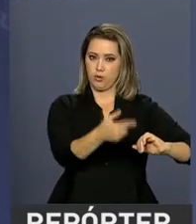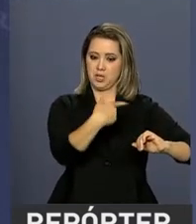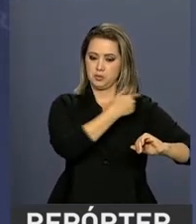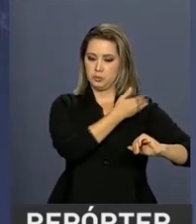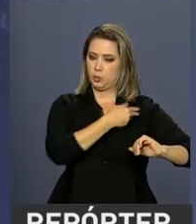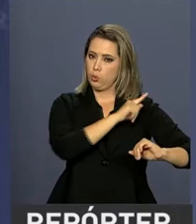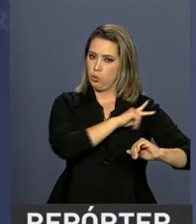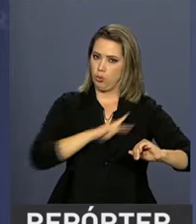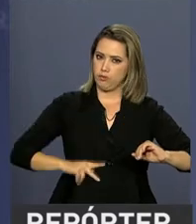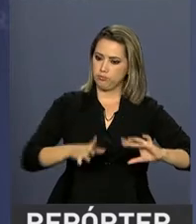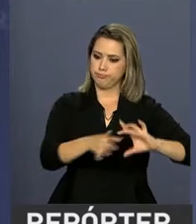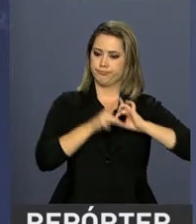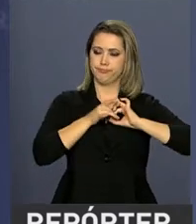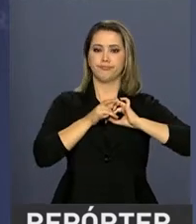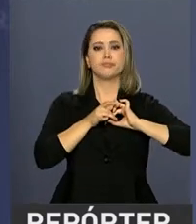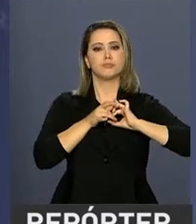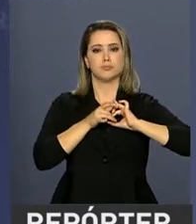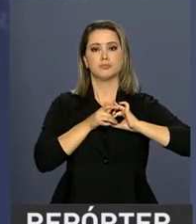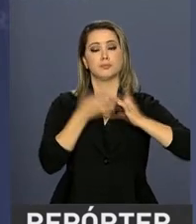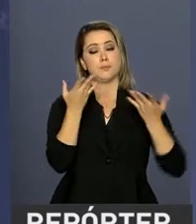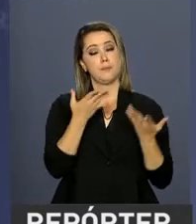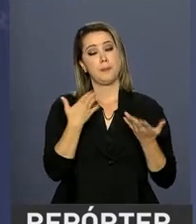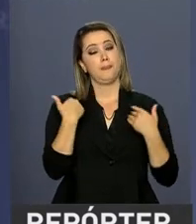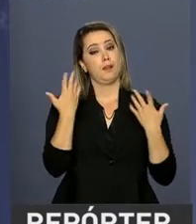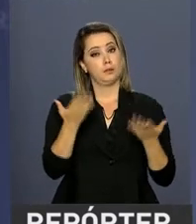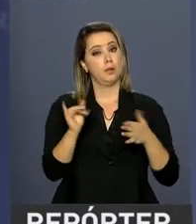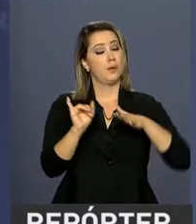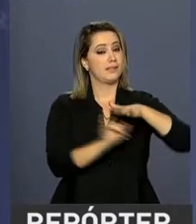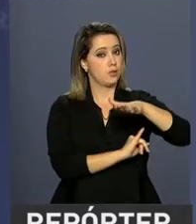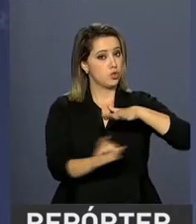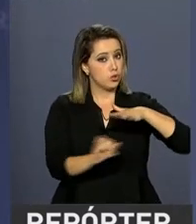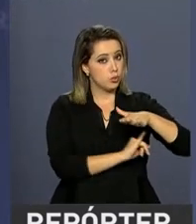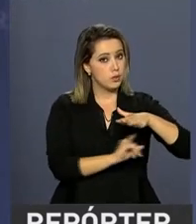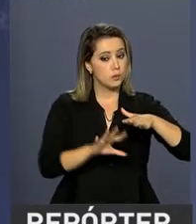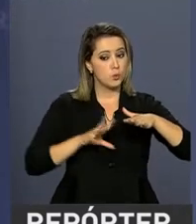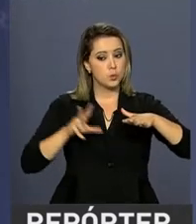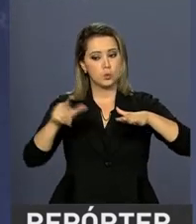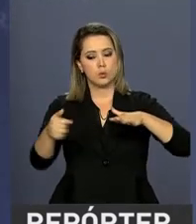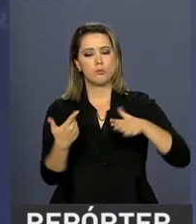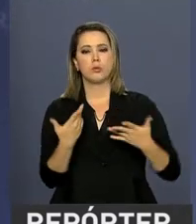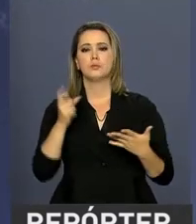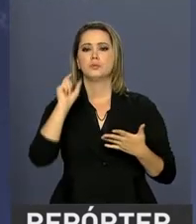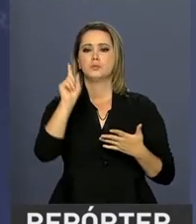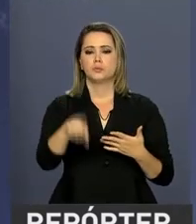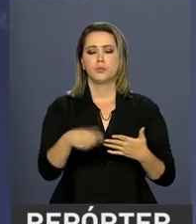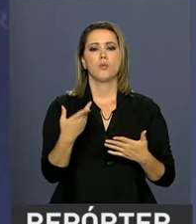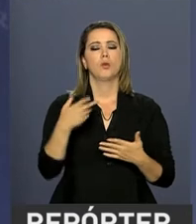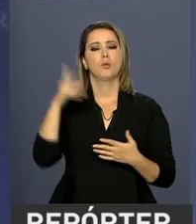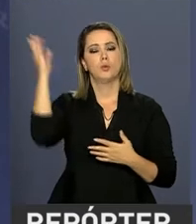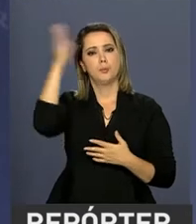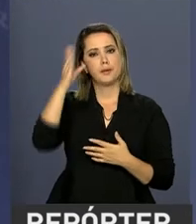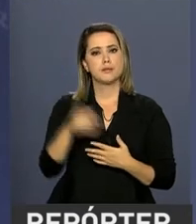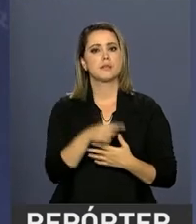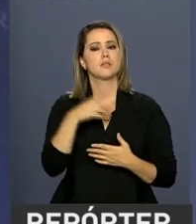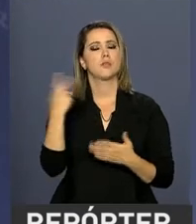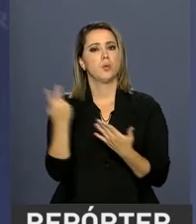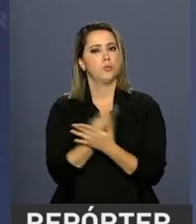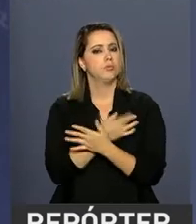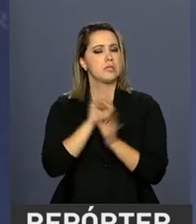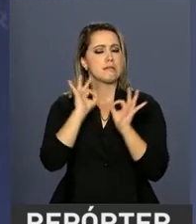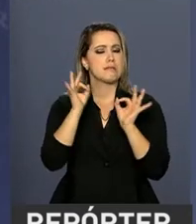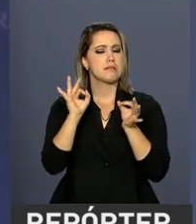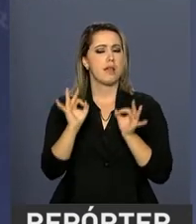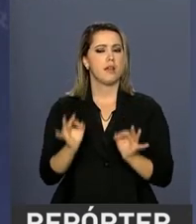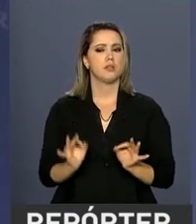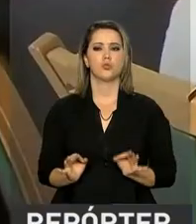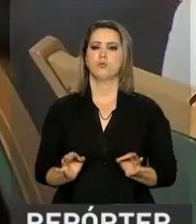Congresso Nacional. E as instituições, só para tranquilizar a todos, as instituições do Brasil funcionam com uma